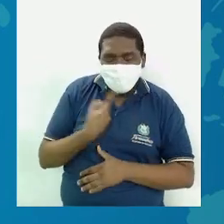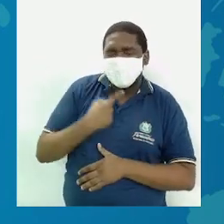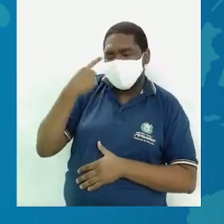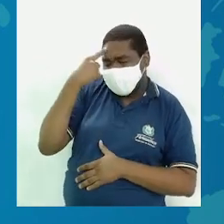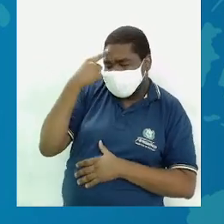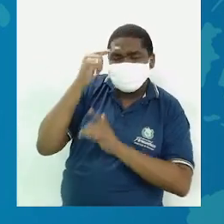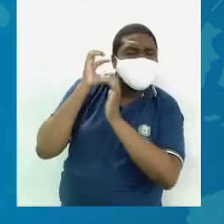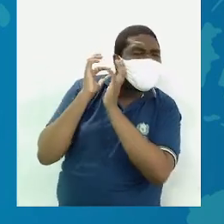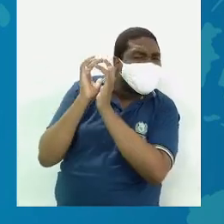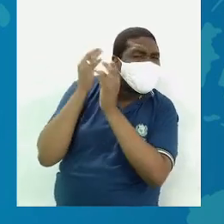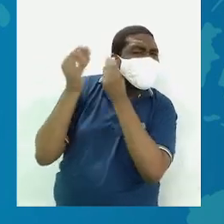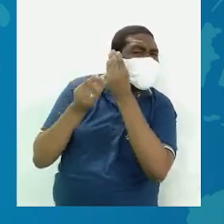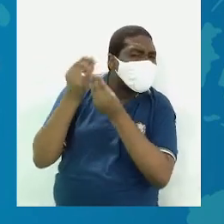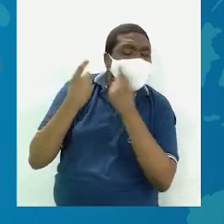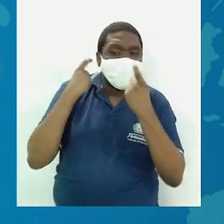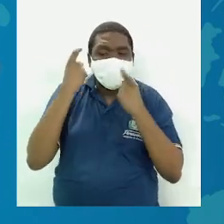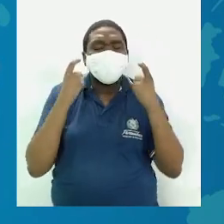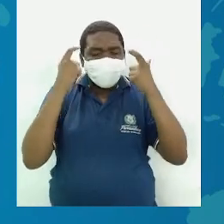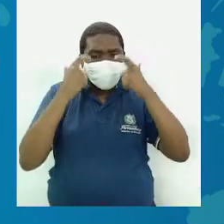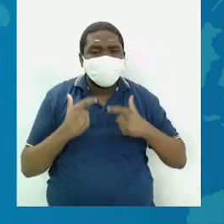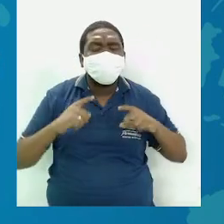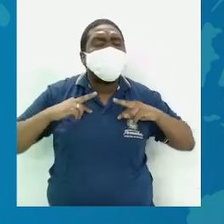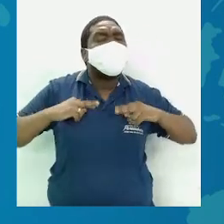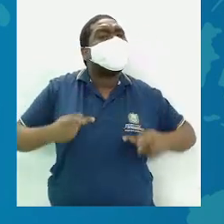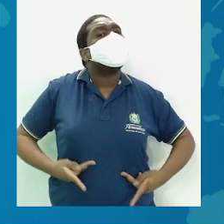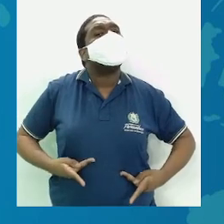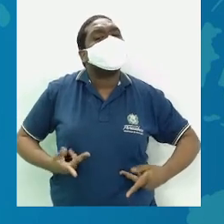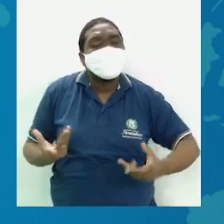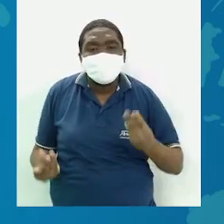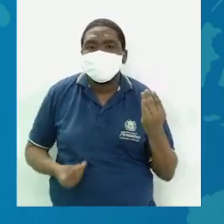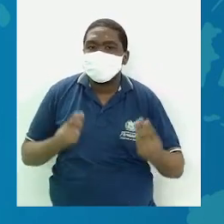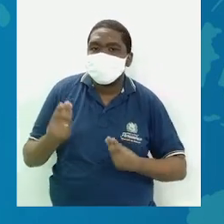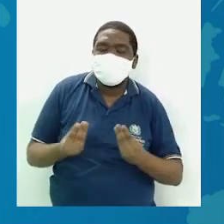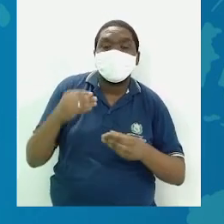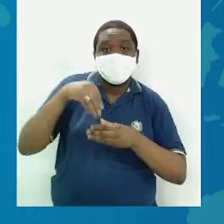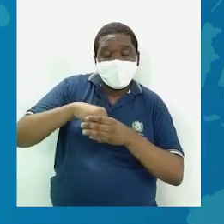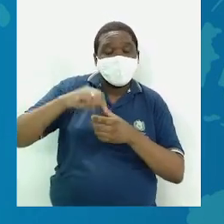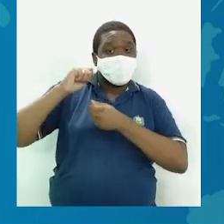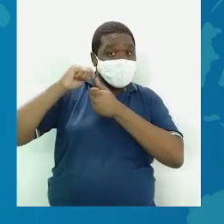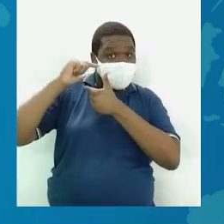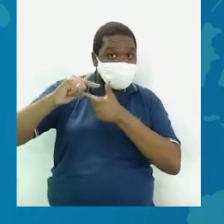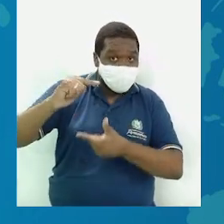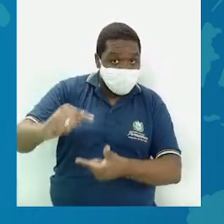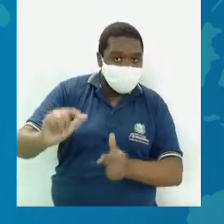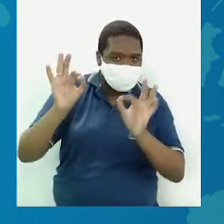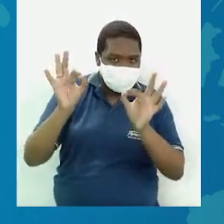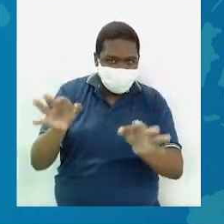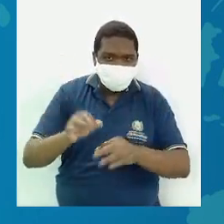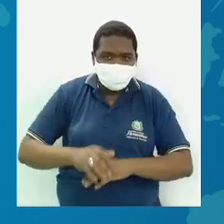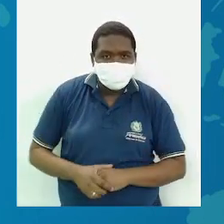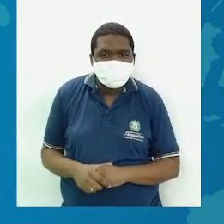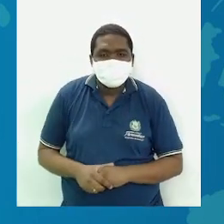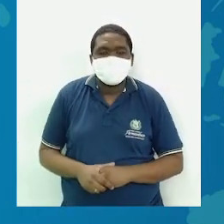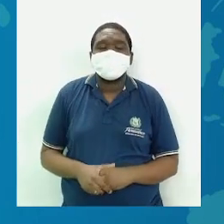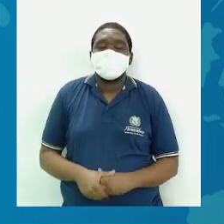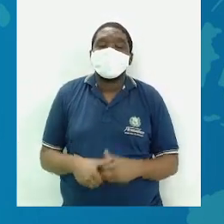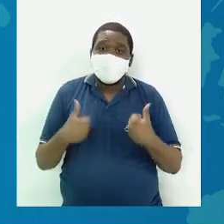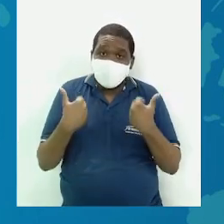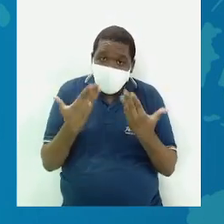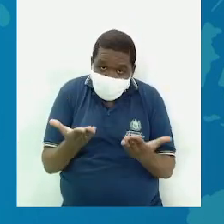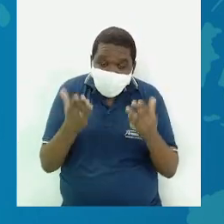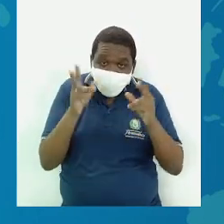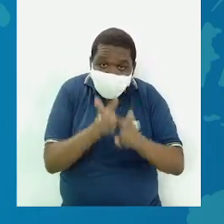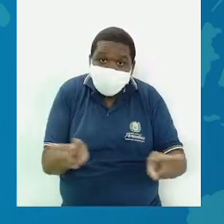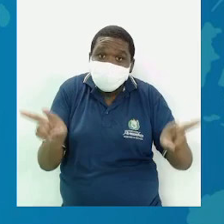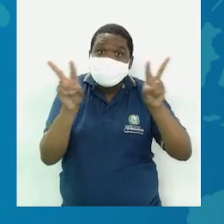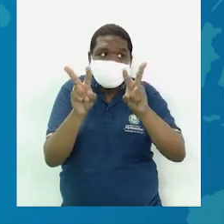ao ser humano, uma preocupação antropológica, certo? E esse olhar para o